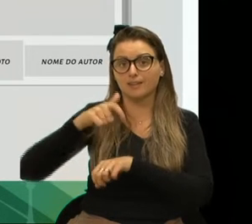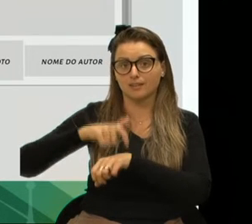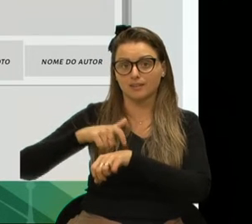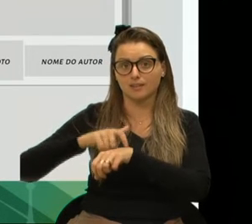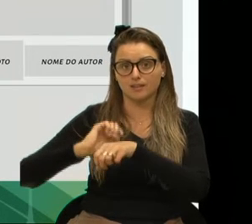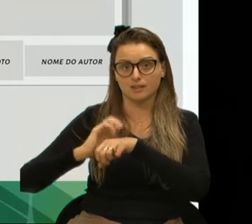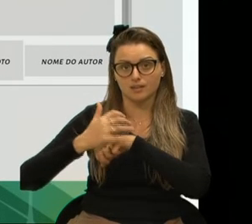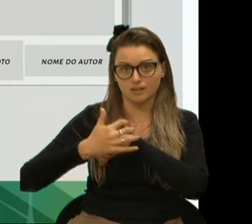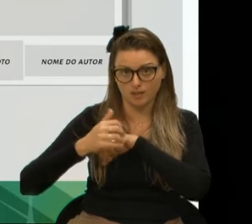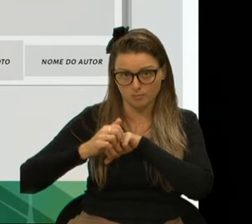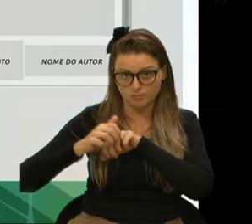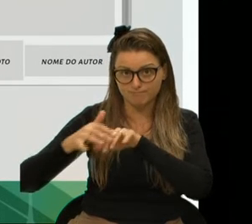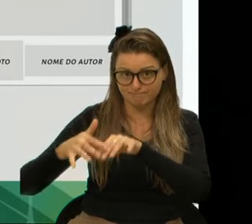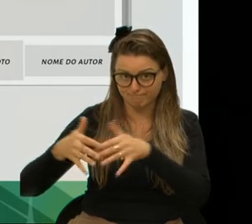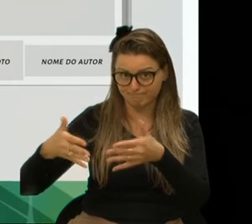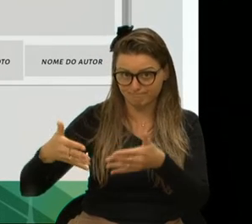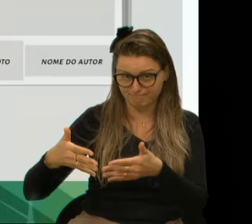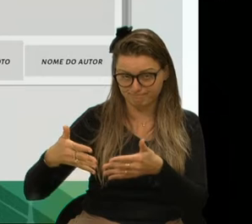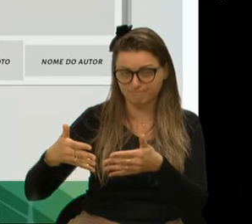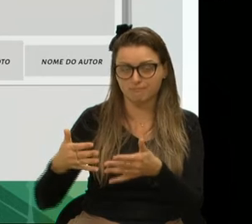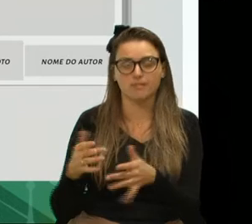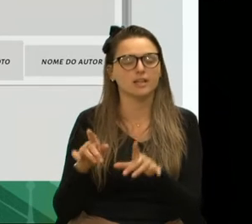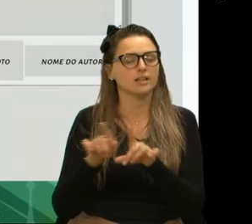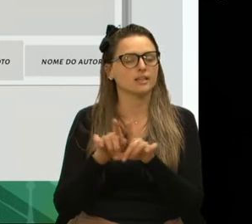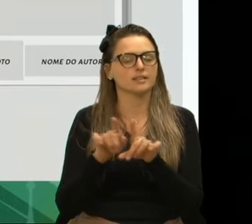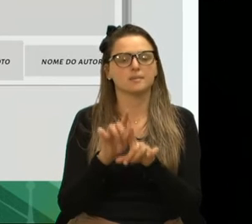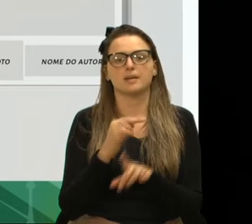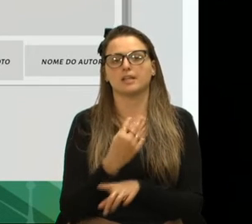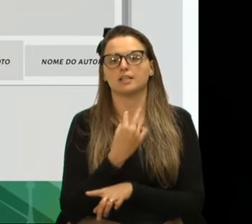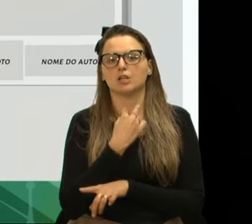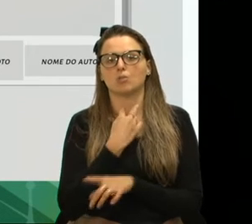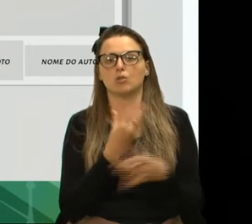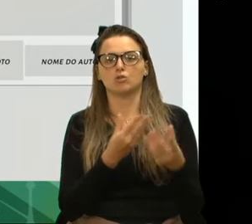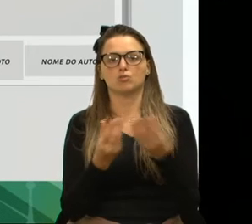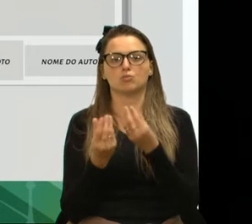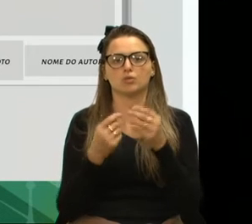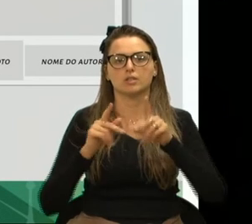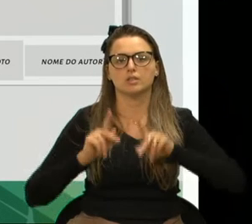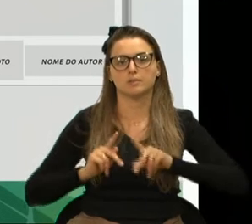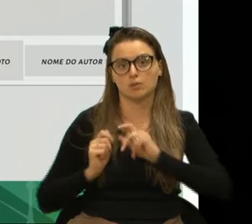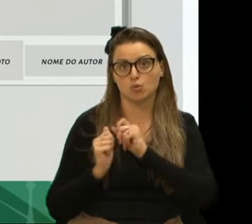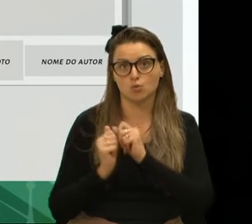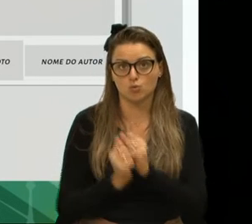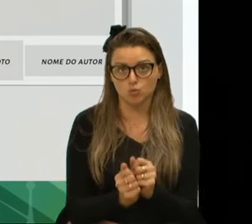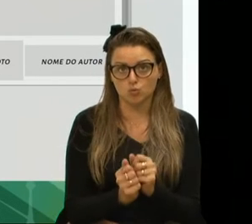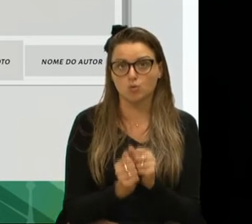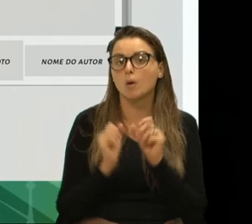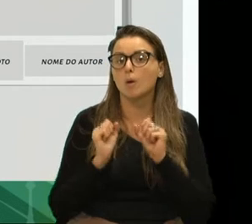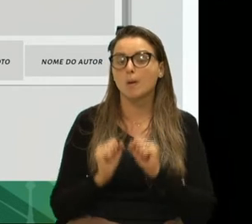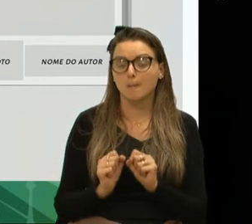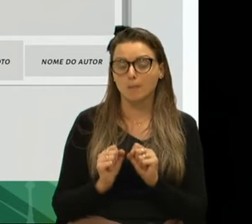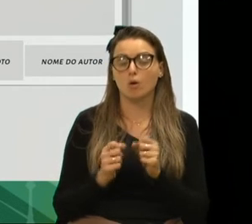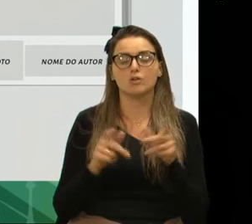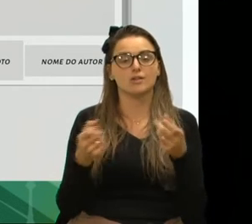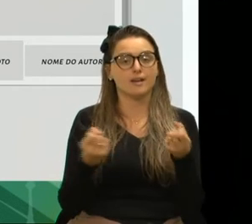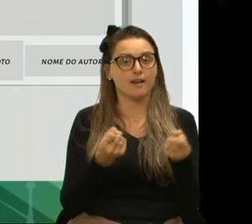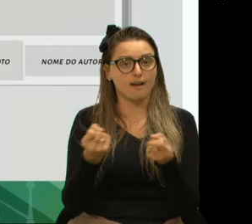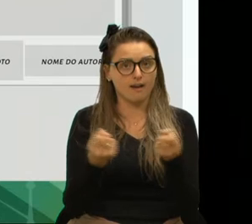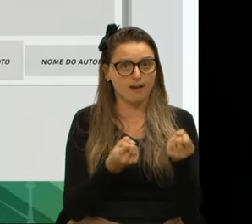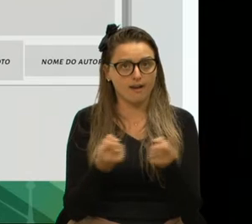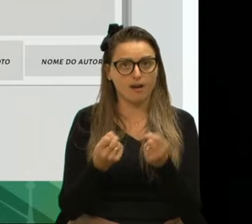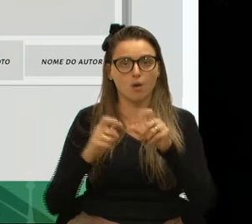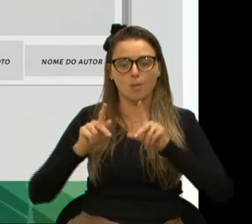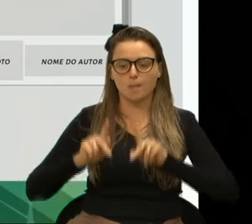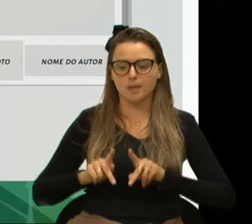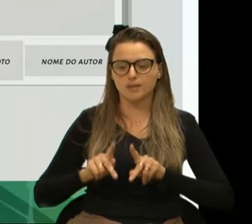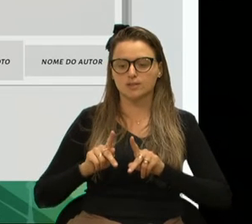pandemia, também, onde não é recomendável aglomerações, possibilita que veículos e pedestres também conheçam